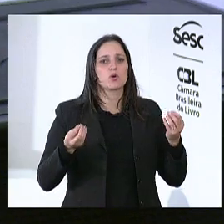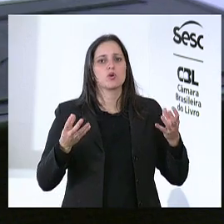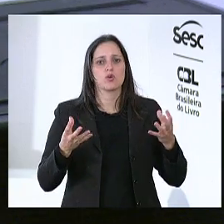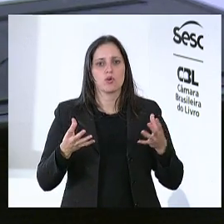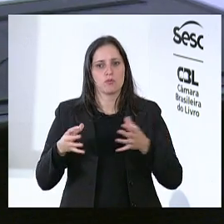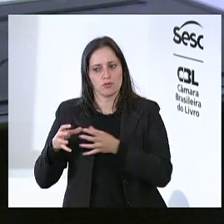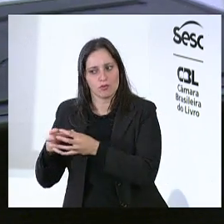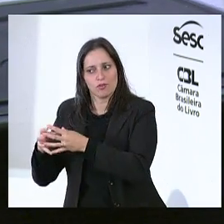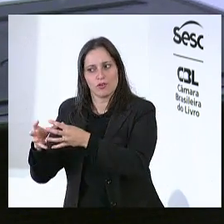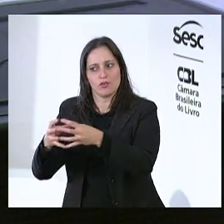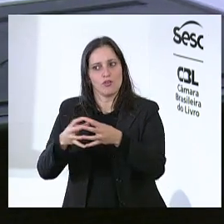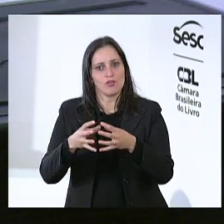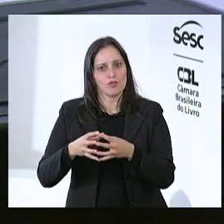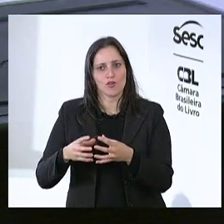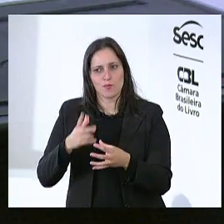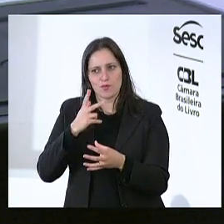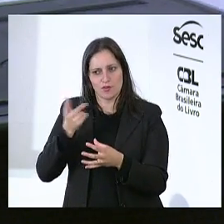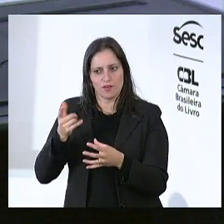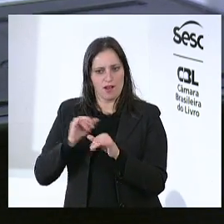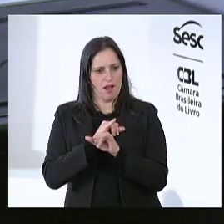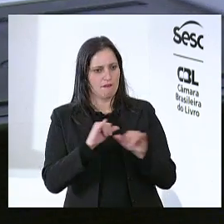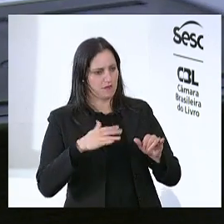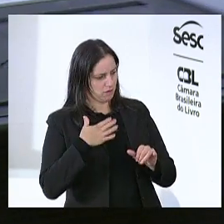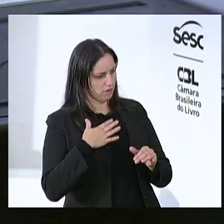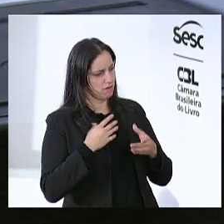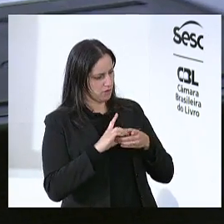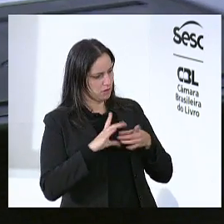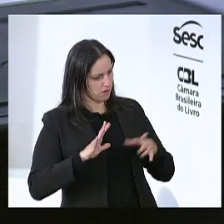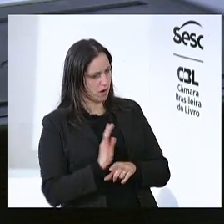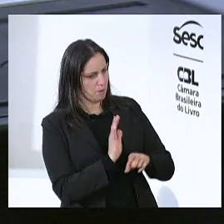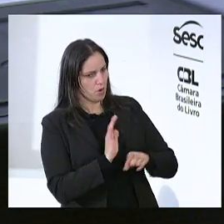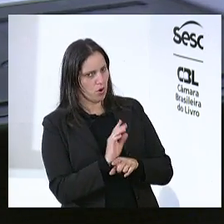que se diziam democratas. Né?